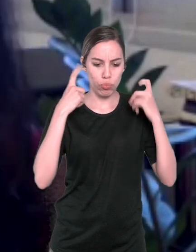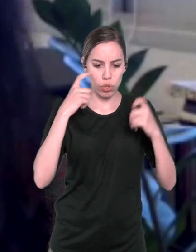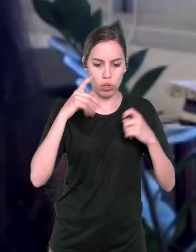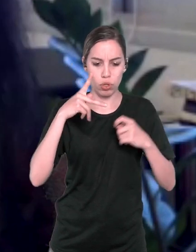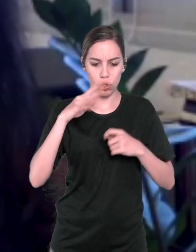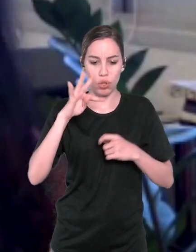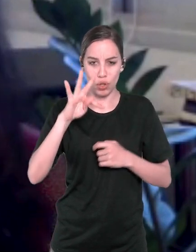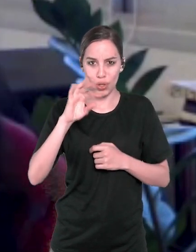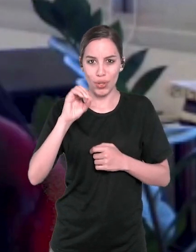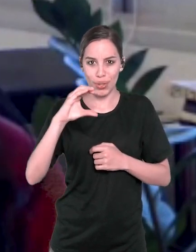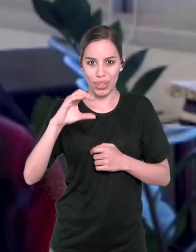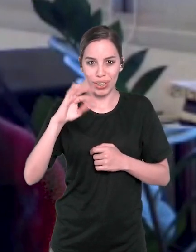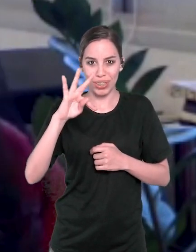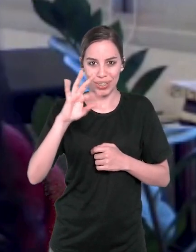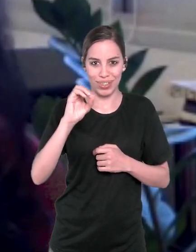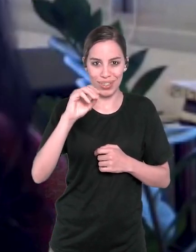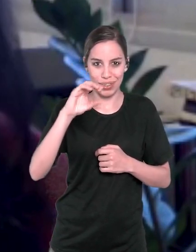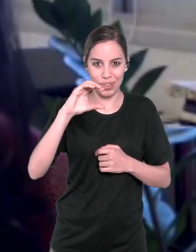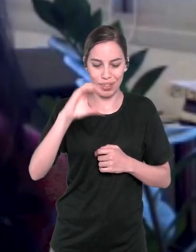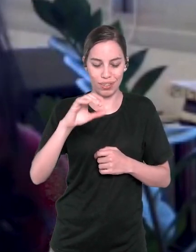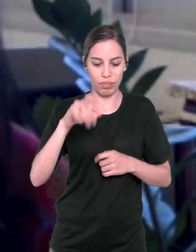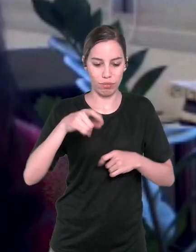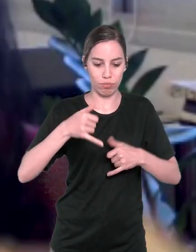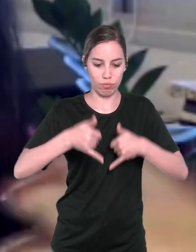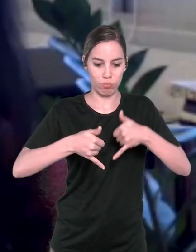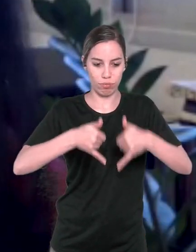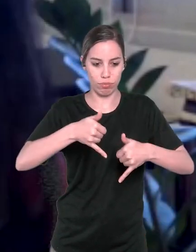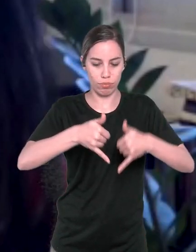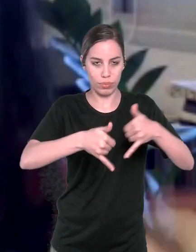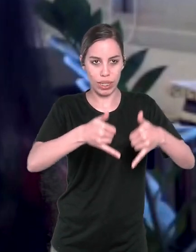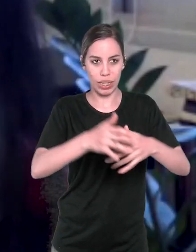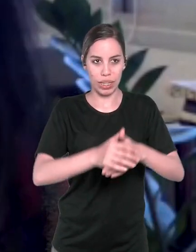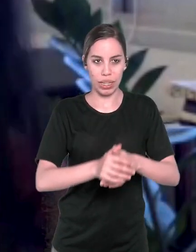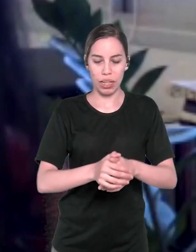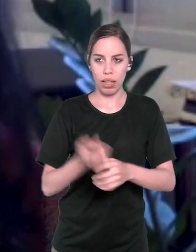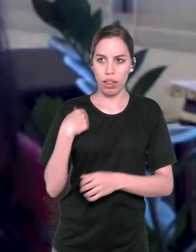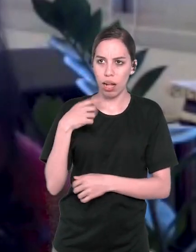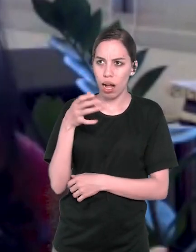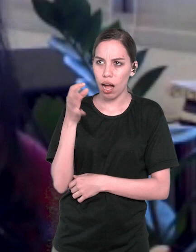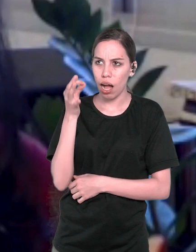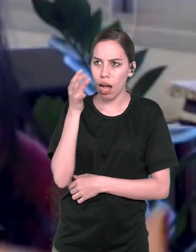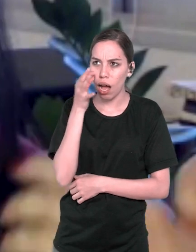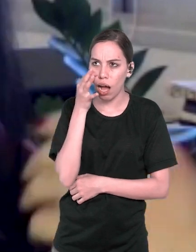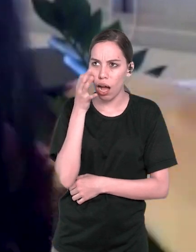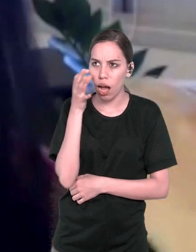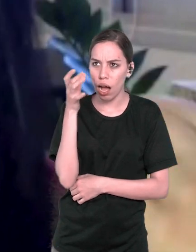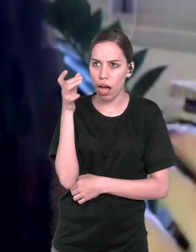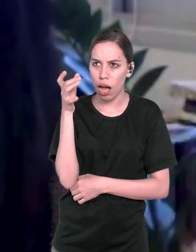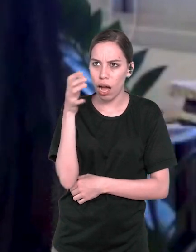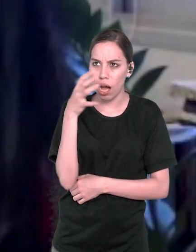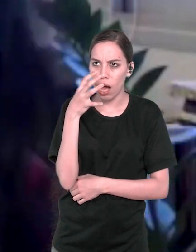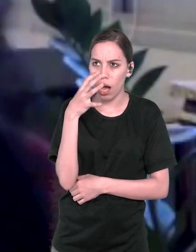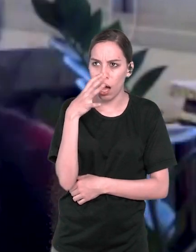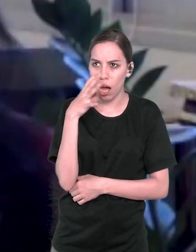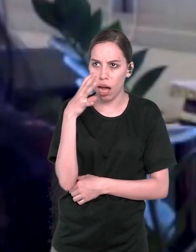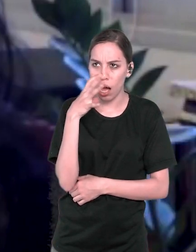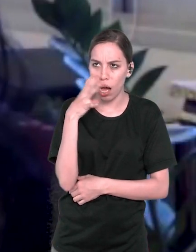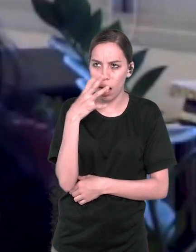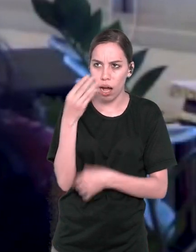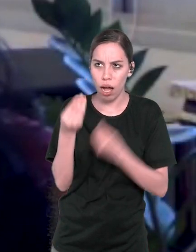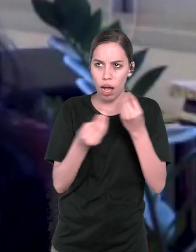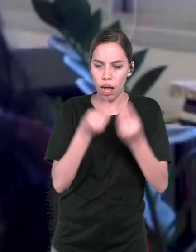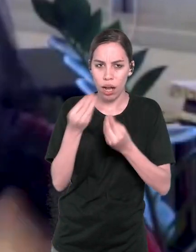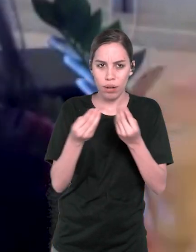pela poesia, né, pela literatura. Depois vieram outras histórias, né, vieram